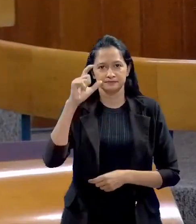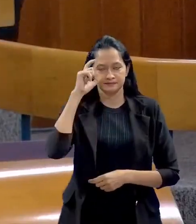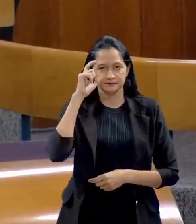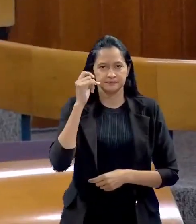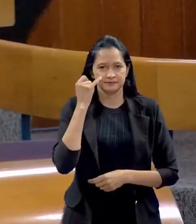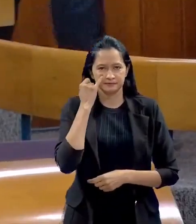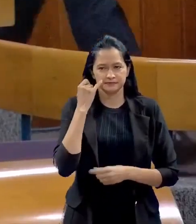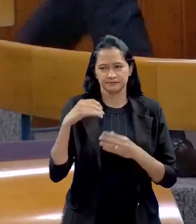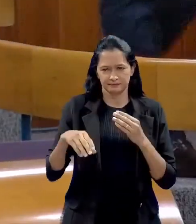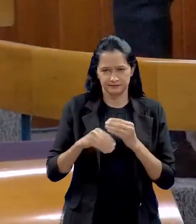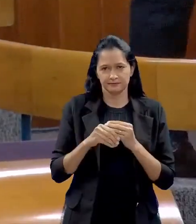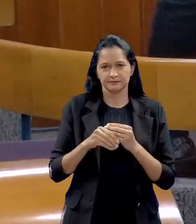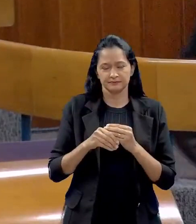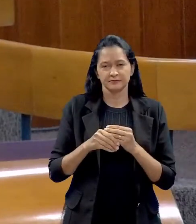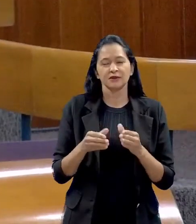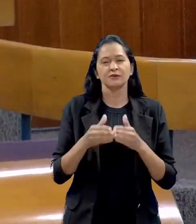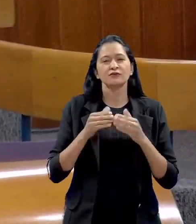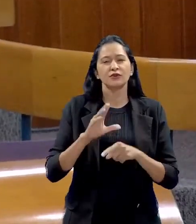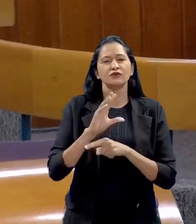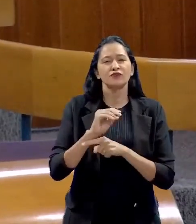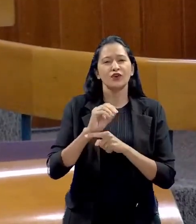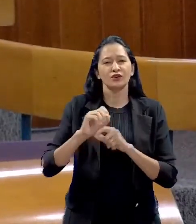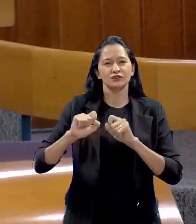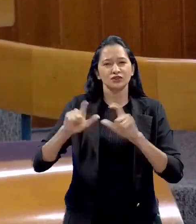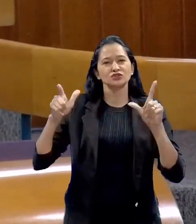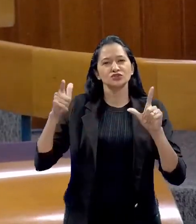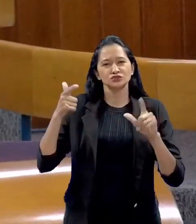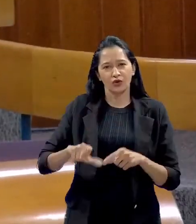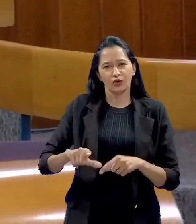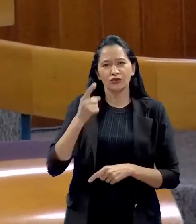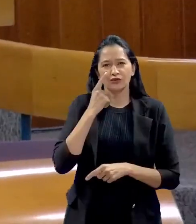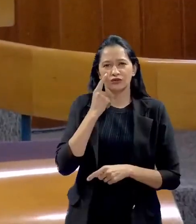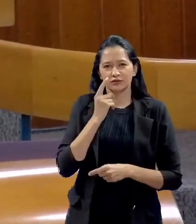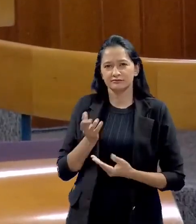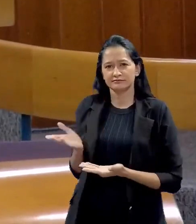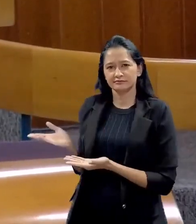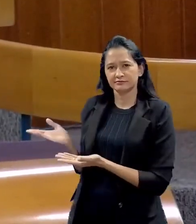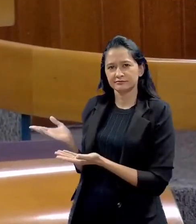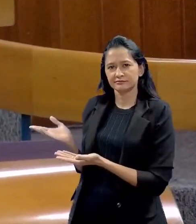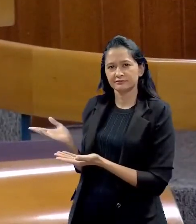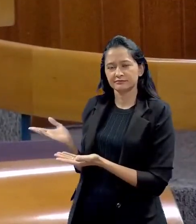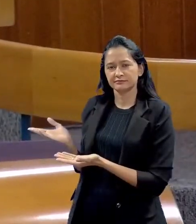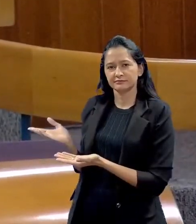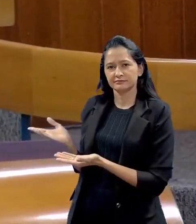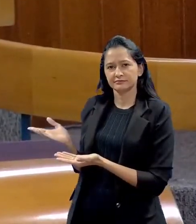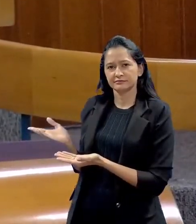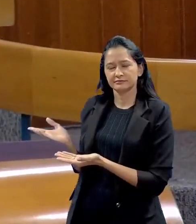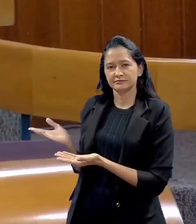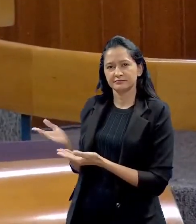favor, coloque aquela foto novamente, por gentileza, do feto.